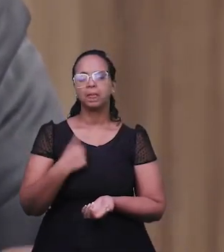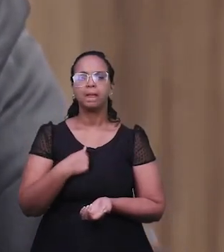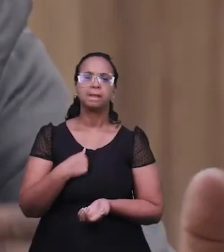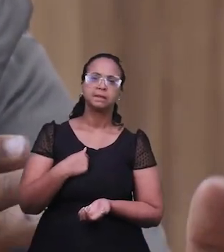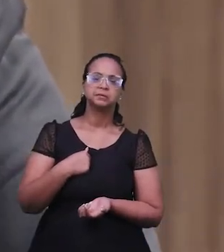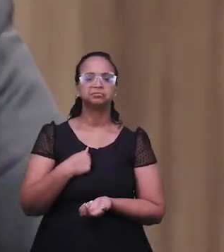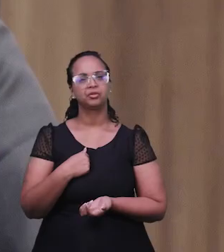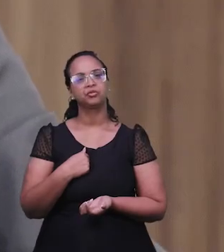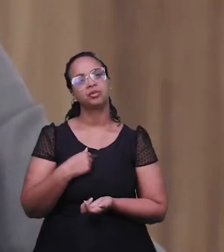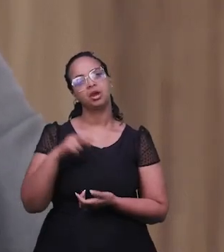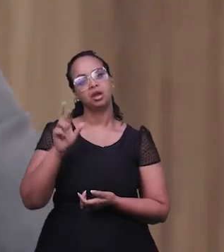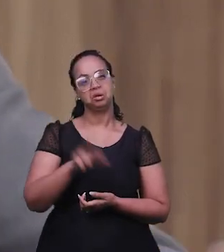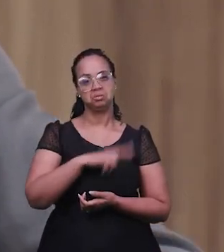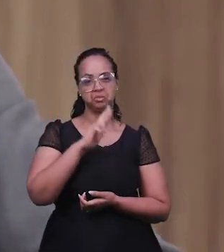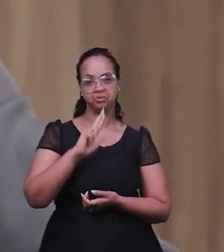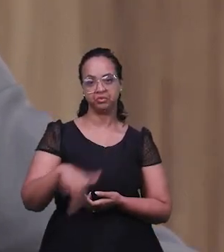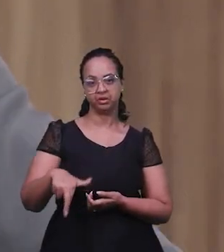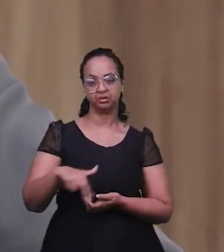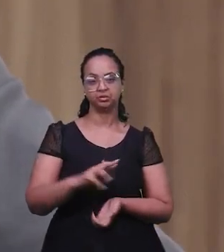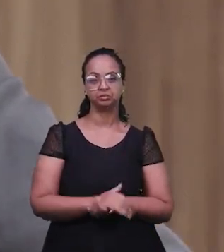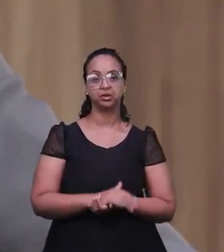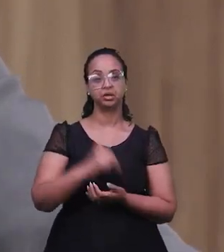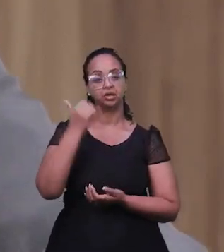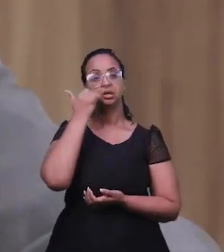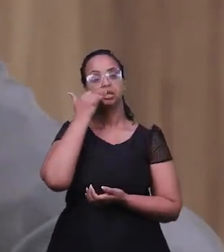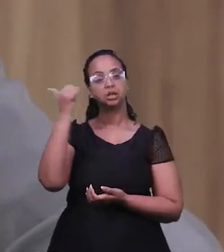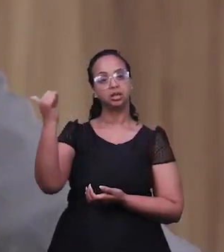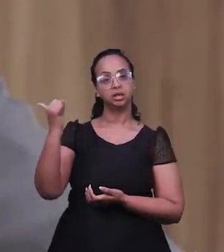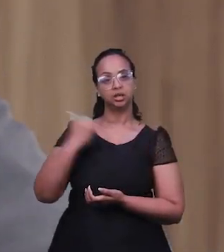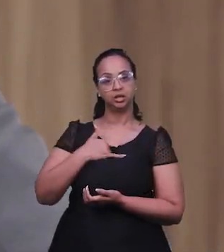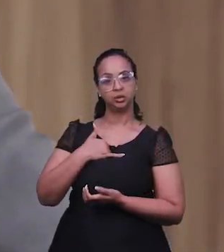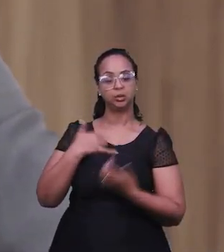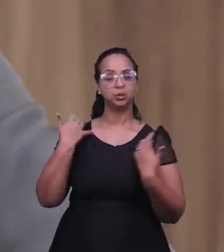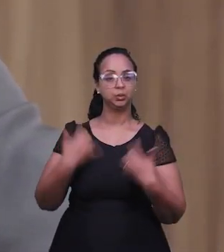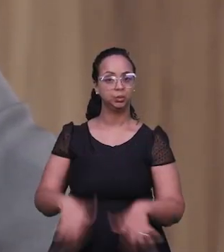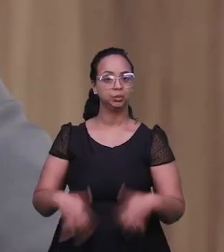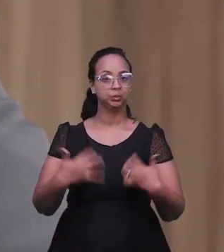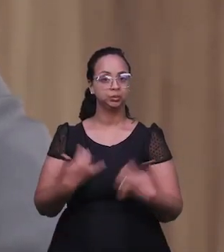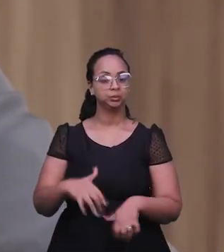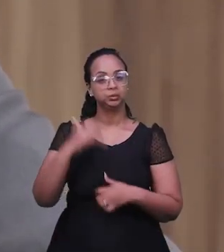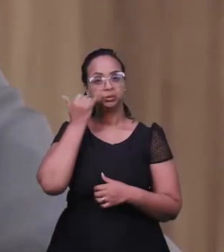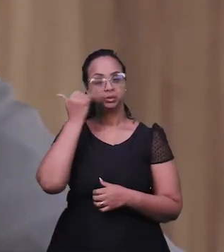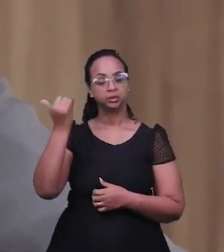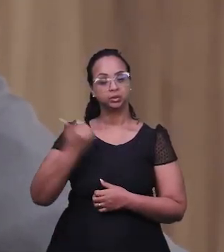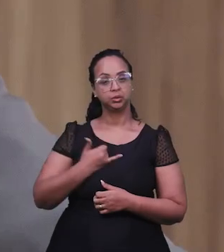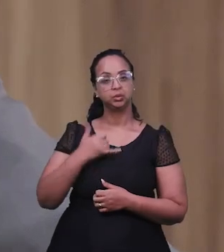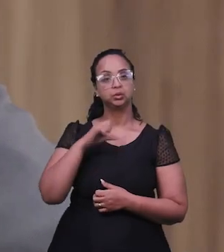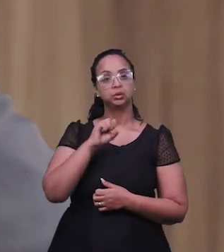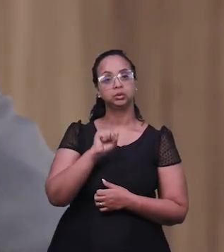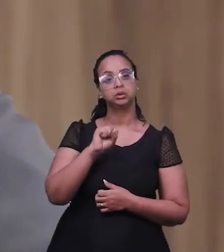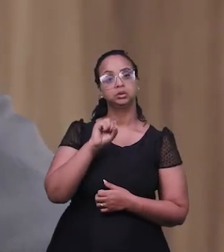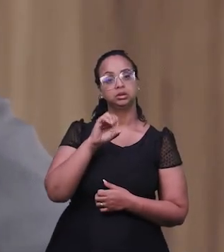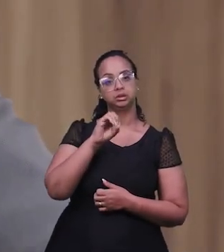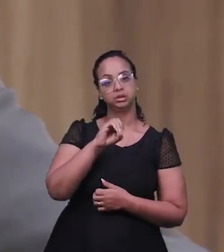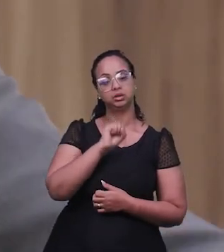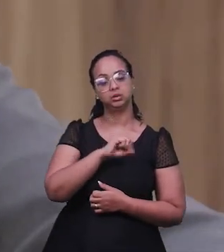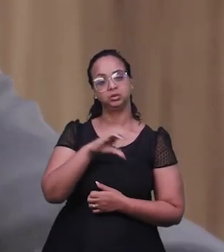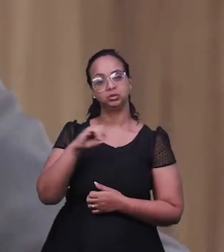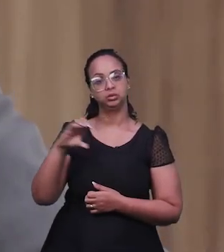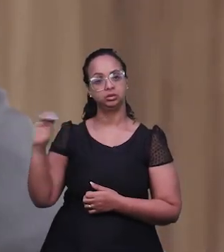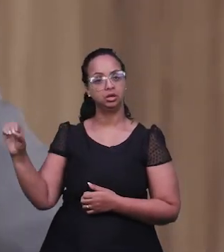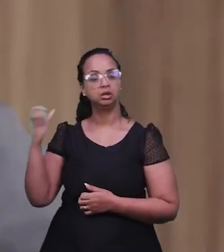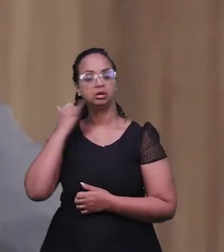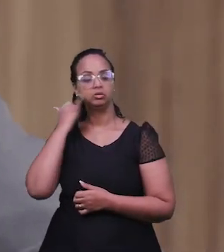ele ia ficar fora. Então ele ligou, no seu desespero, ele ligou para o 0800. Né? E